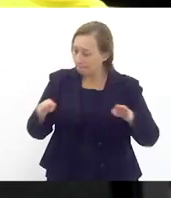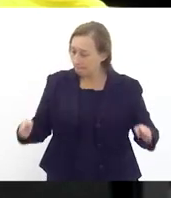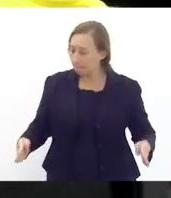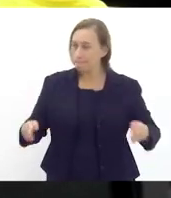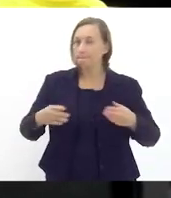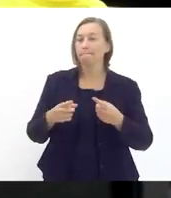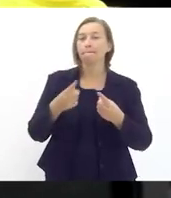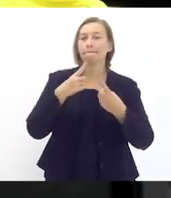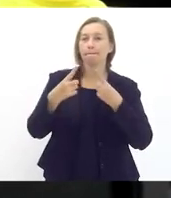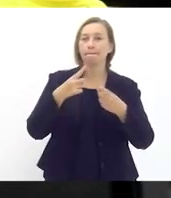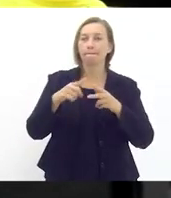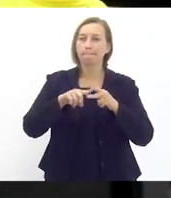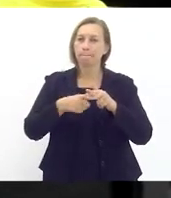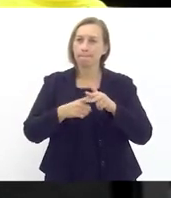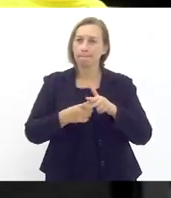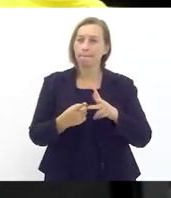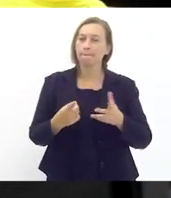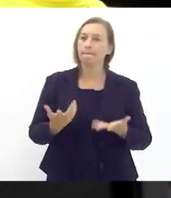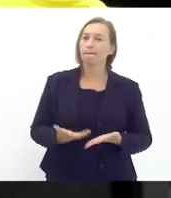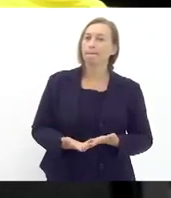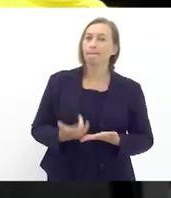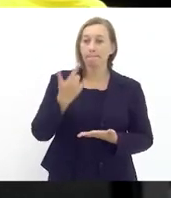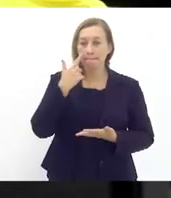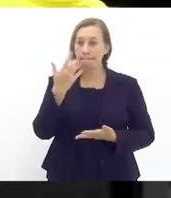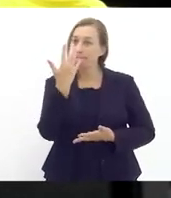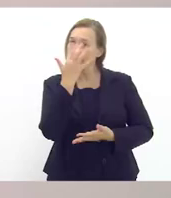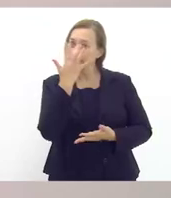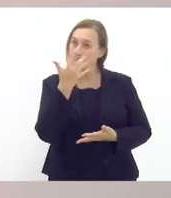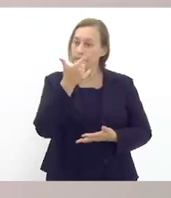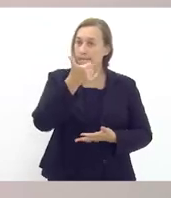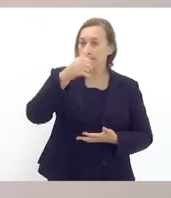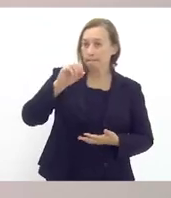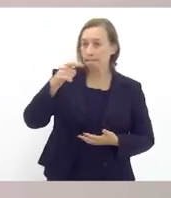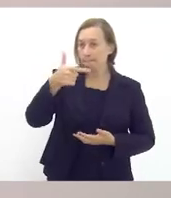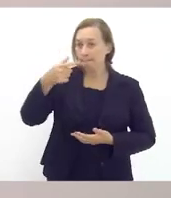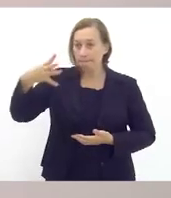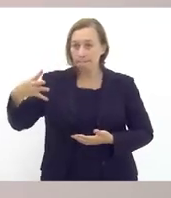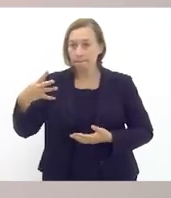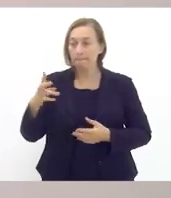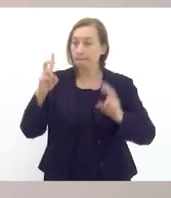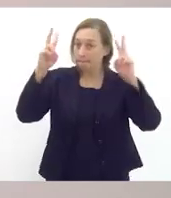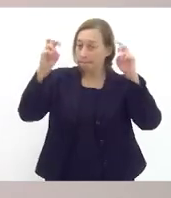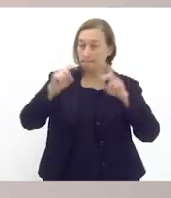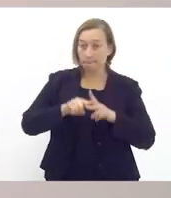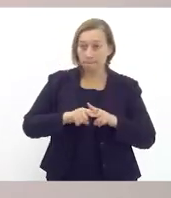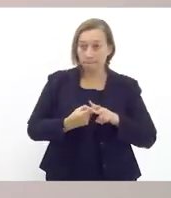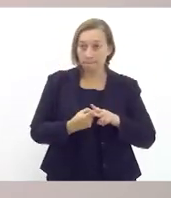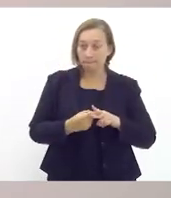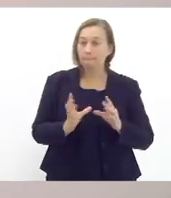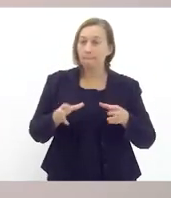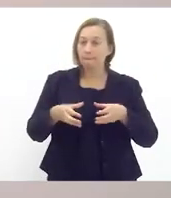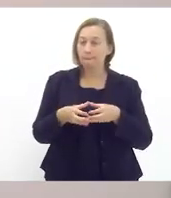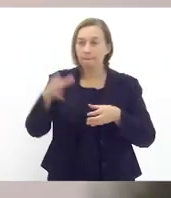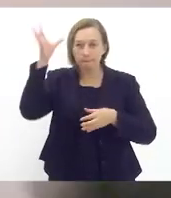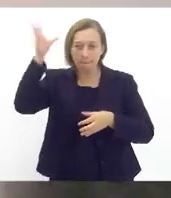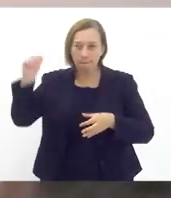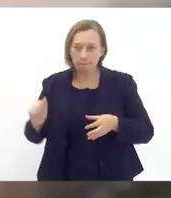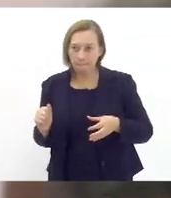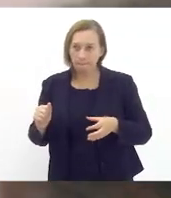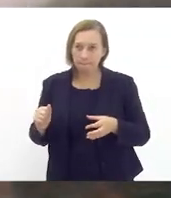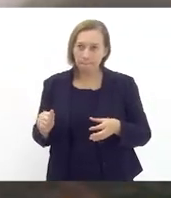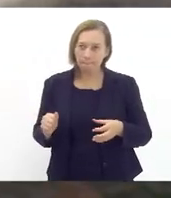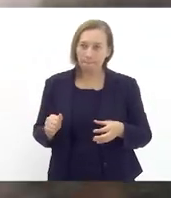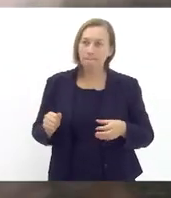debate das Reparações nós definimos que o nosso carnaval de 2024 será sobre o tema de Reparações os grupos afros e a vossais